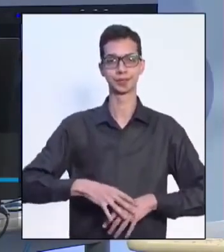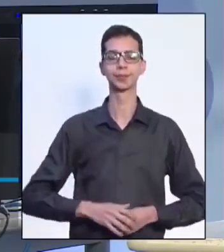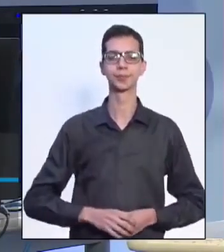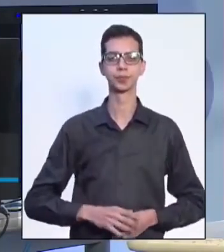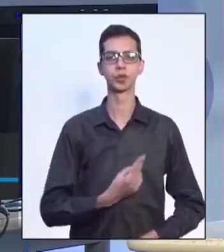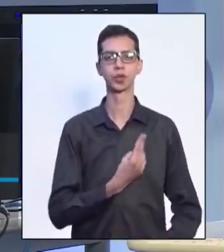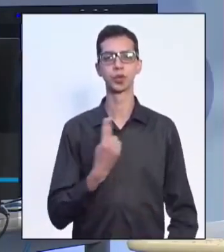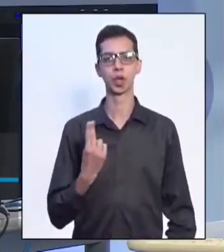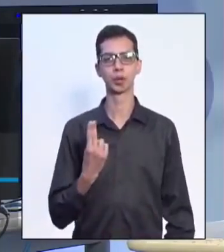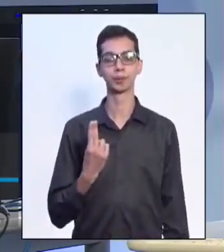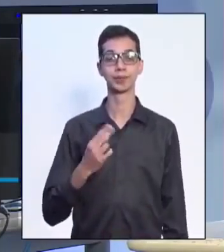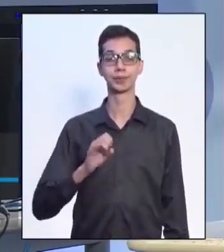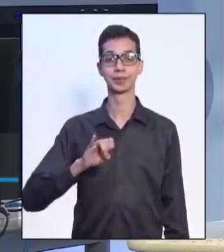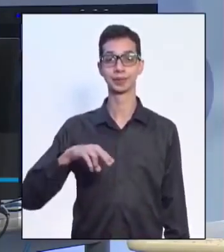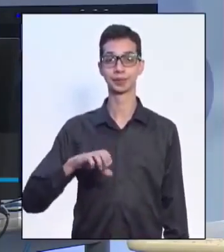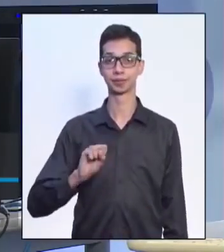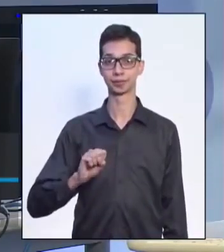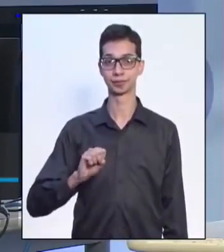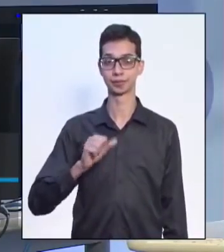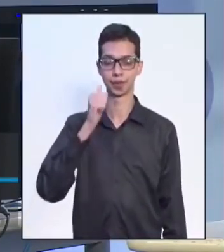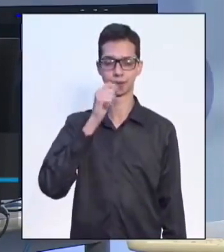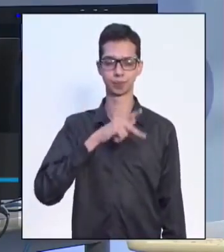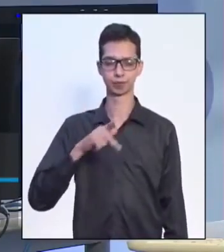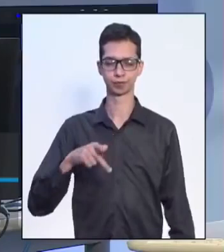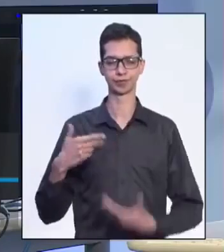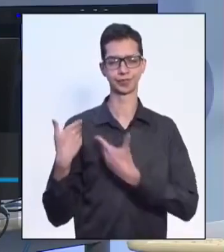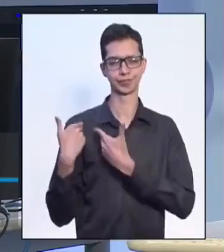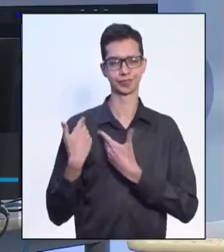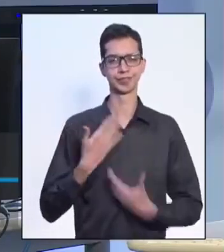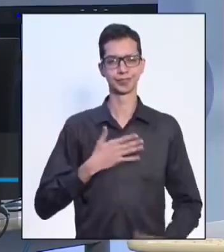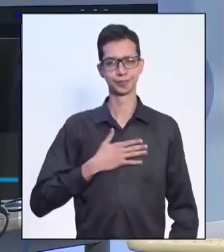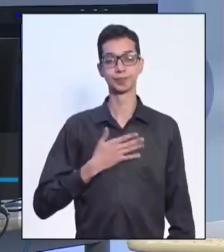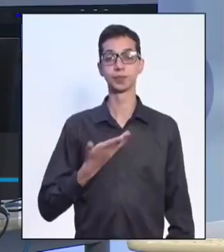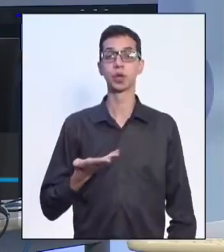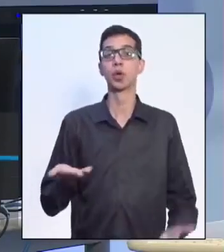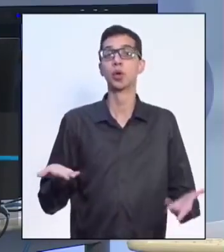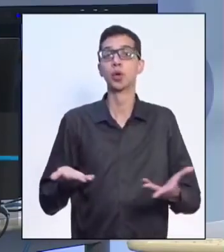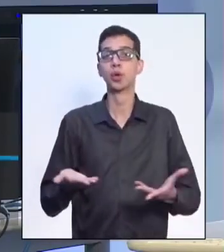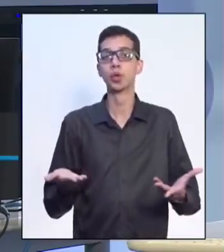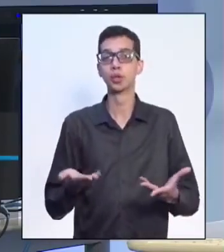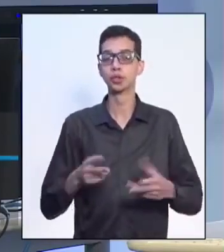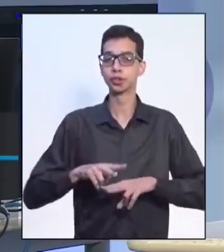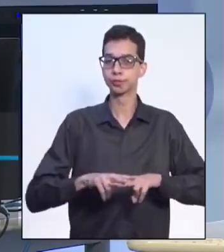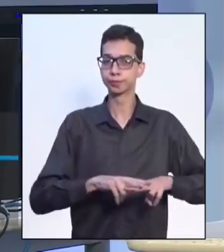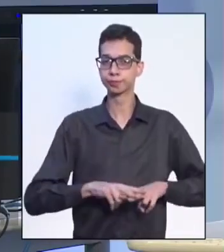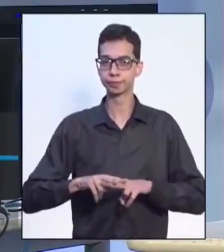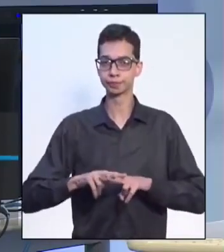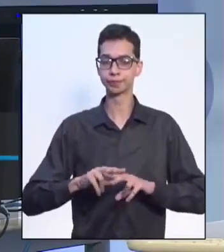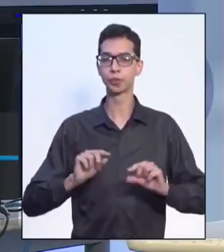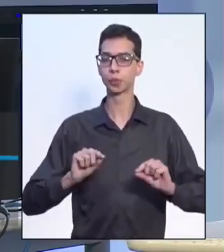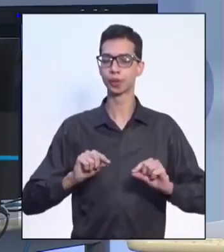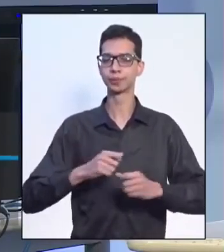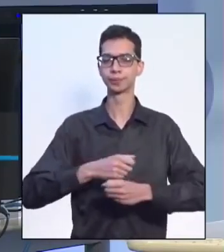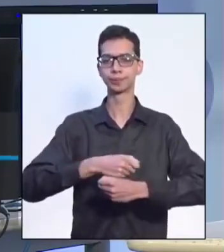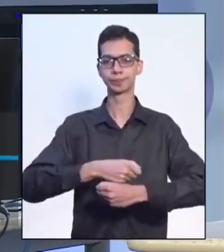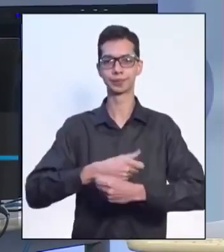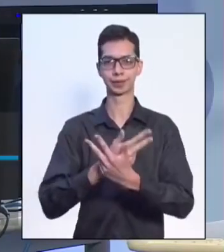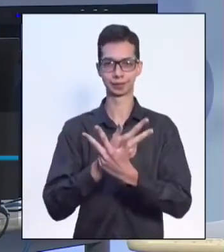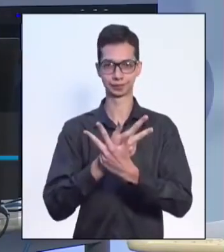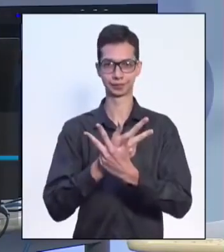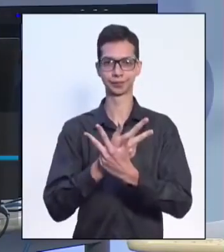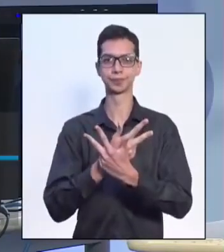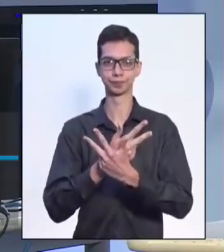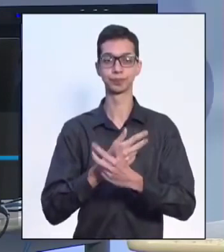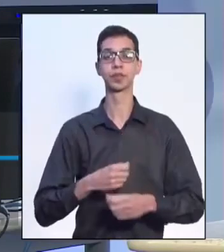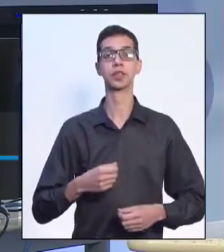sou a professora Inês e hoje nós vamos revisar um pouquinho da equação do terceiro grau. Vamos